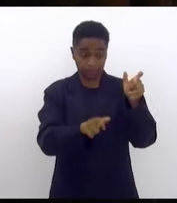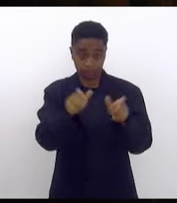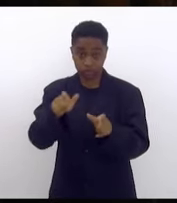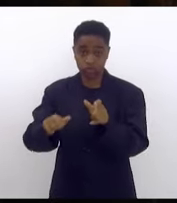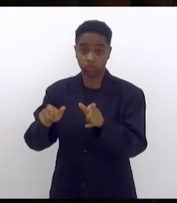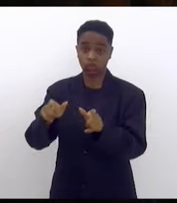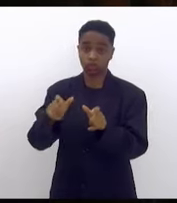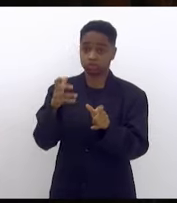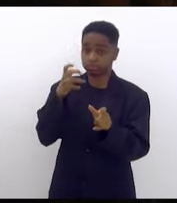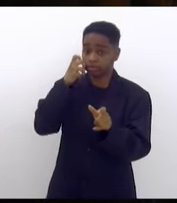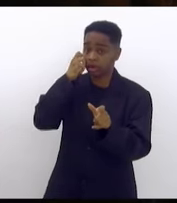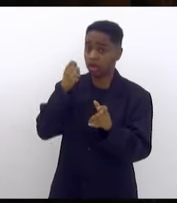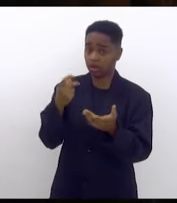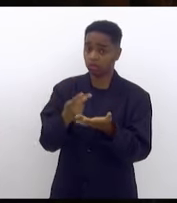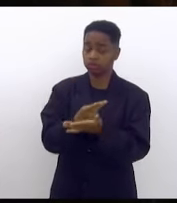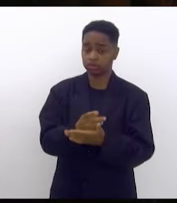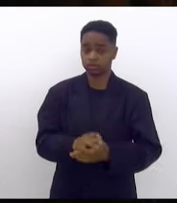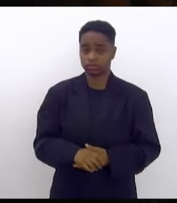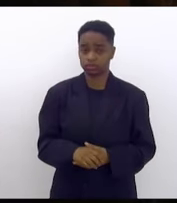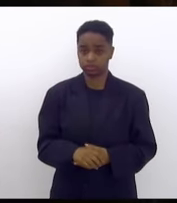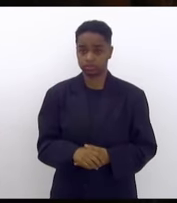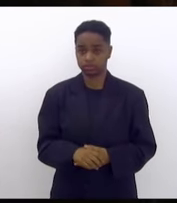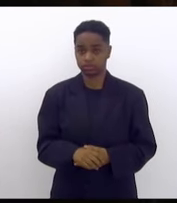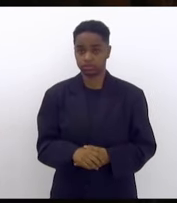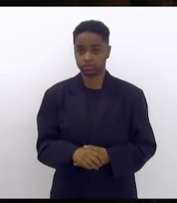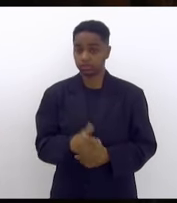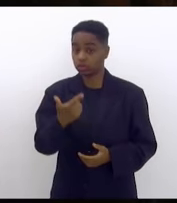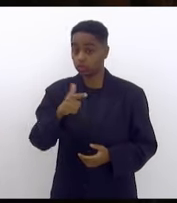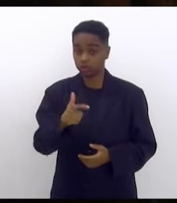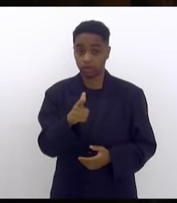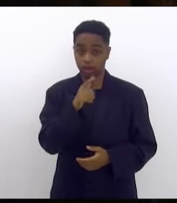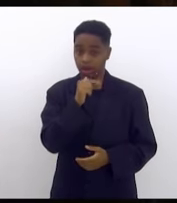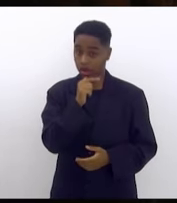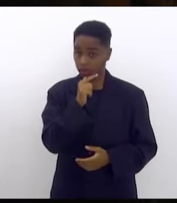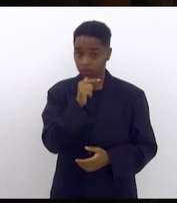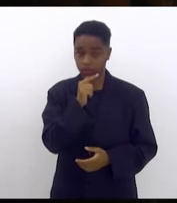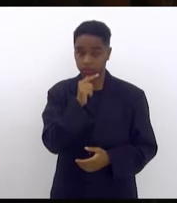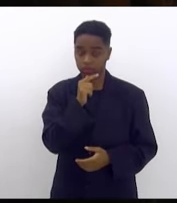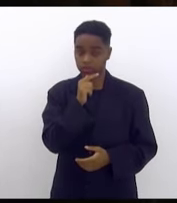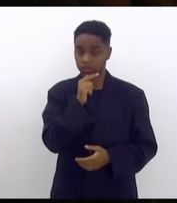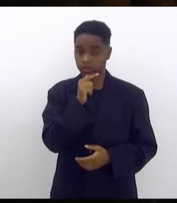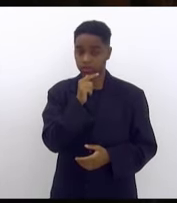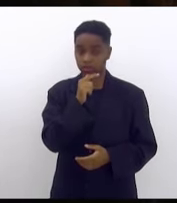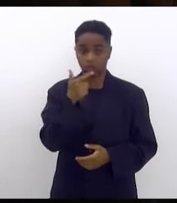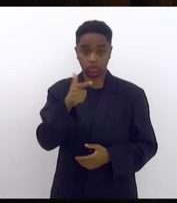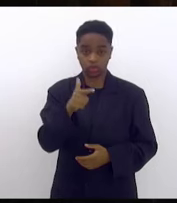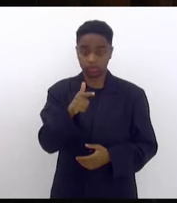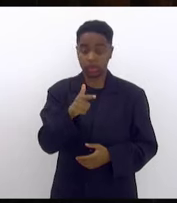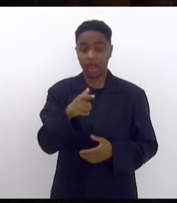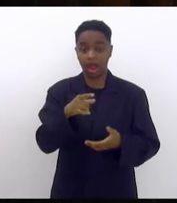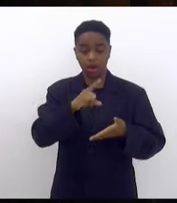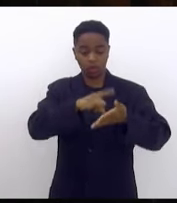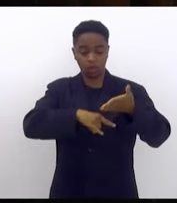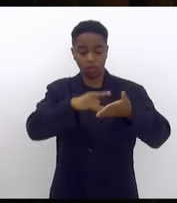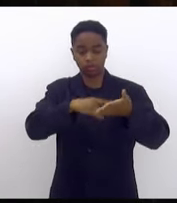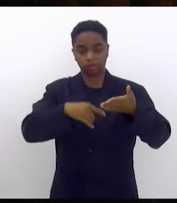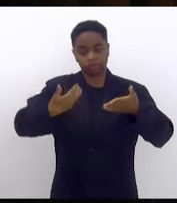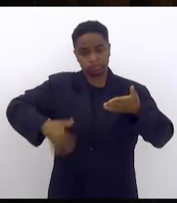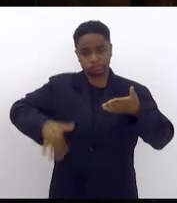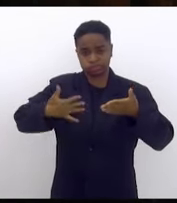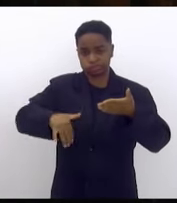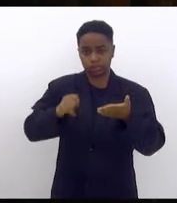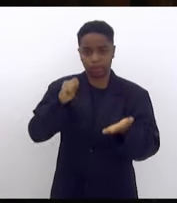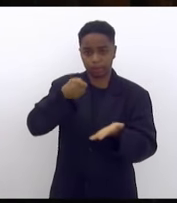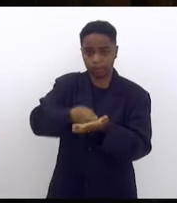passando constrangimento. Fica sem a água, fica com a conta maior e fica